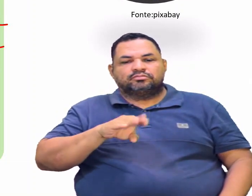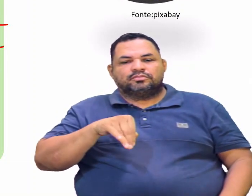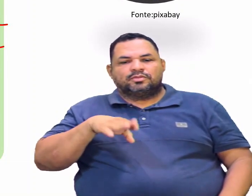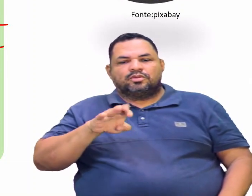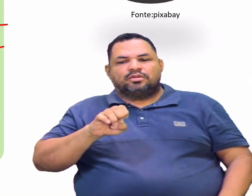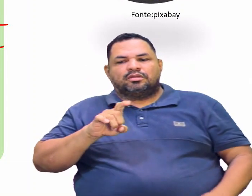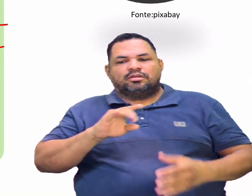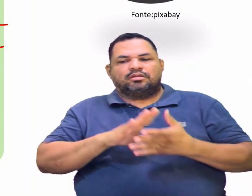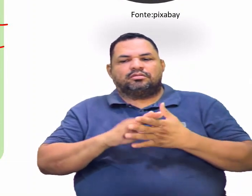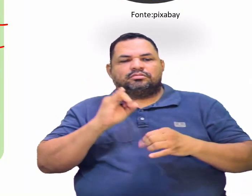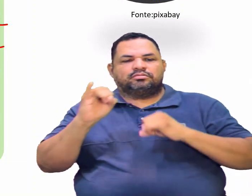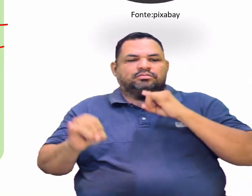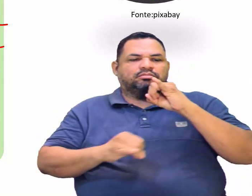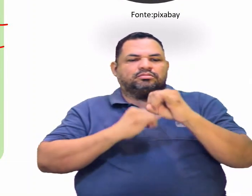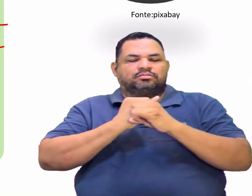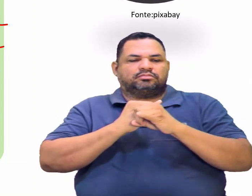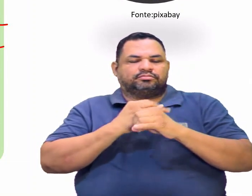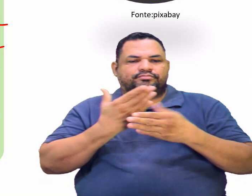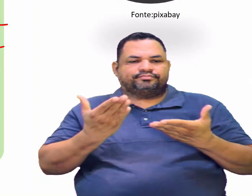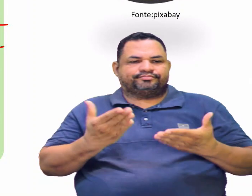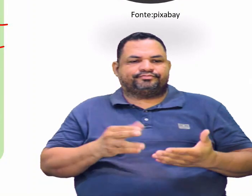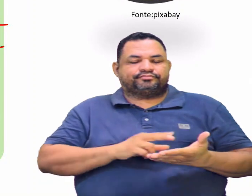web designers e etc.